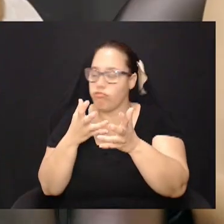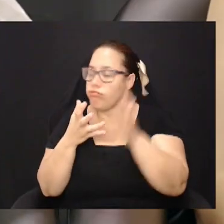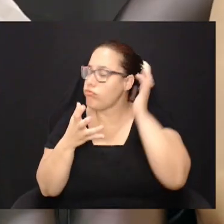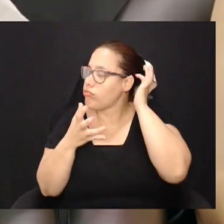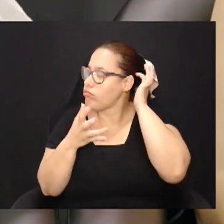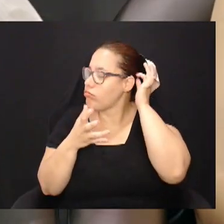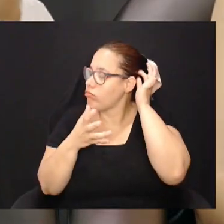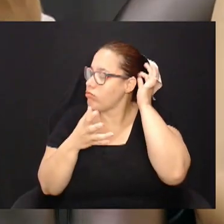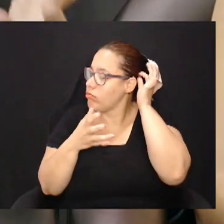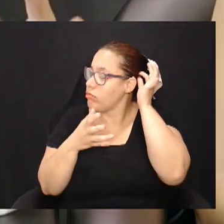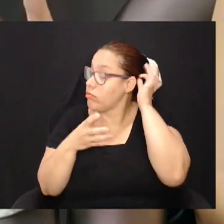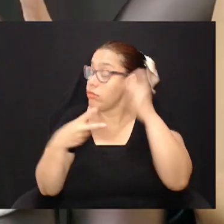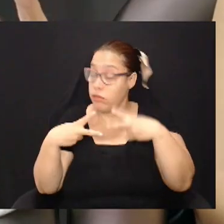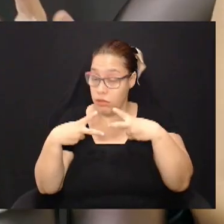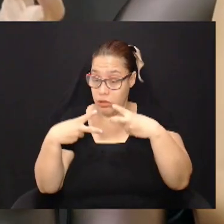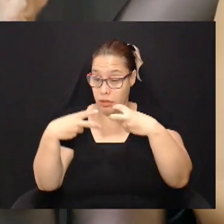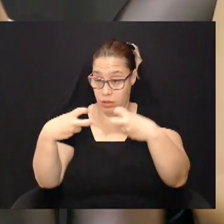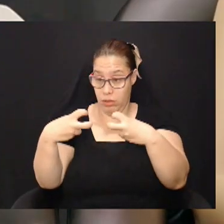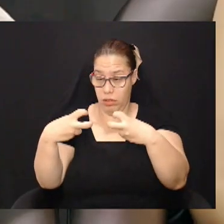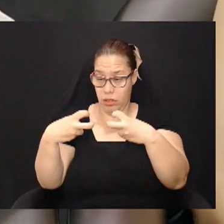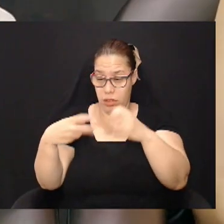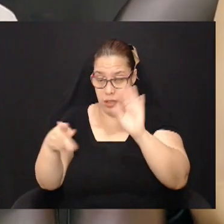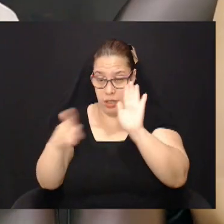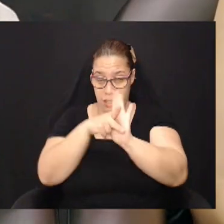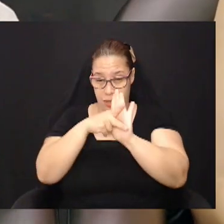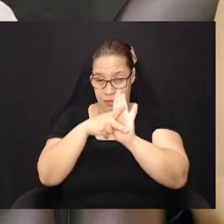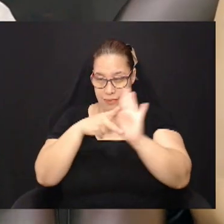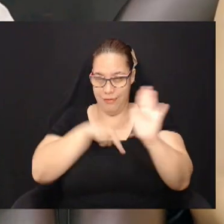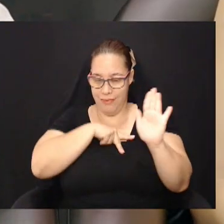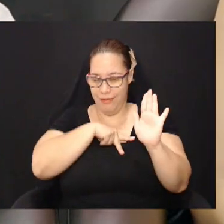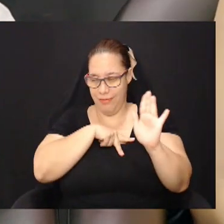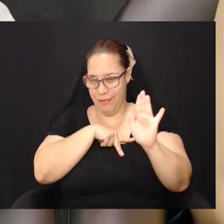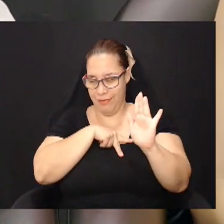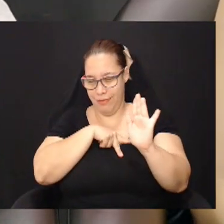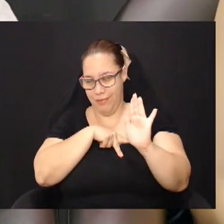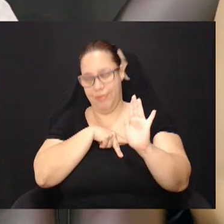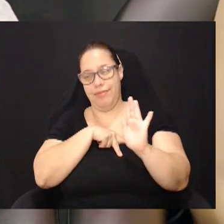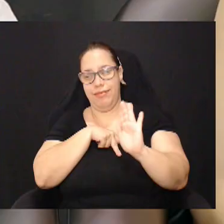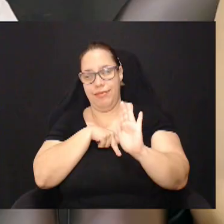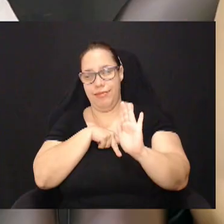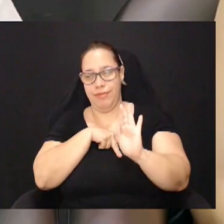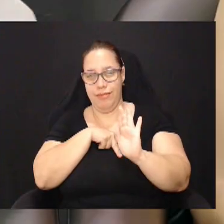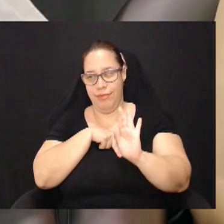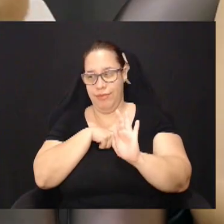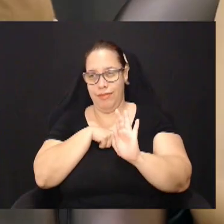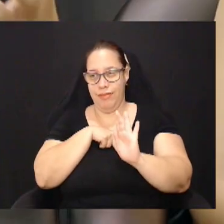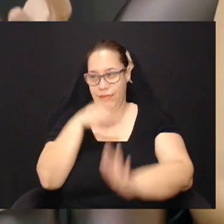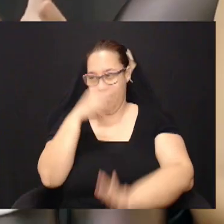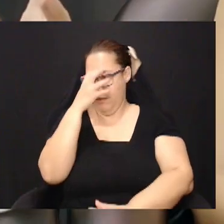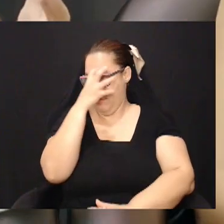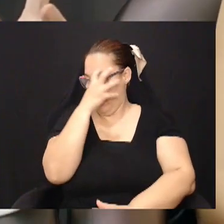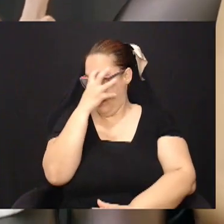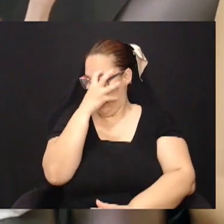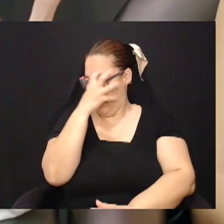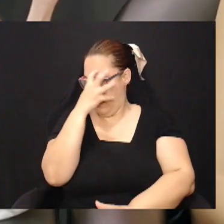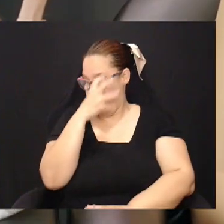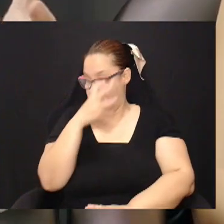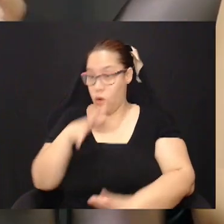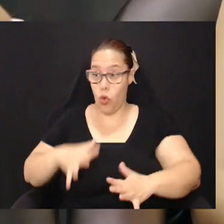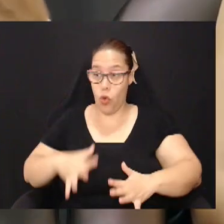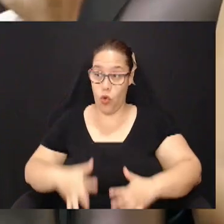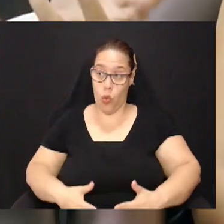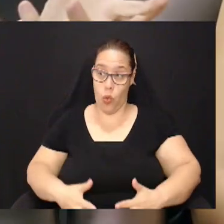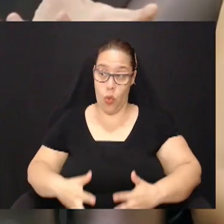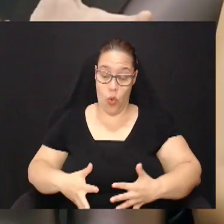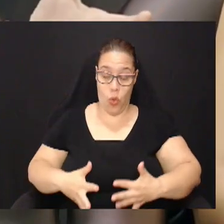percepção do pertencer, né? E de ter um orgulho muito grande da